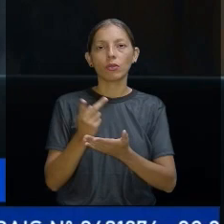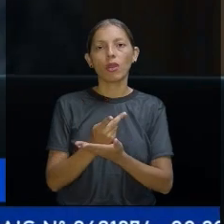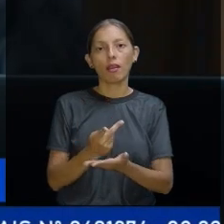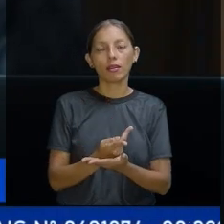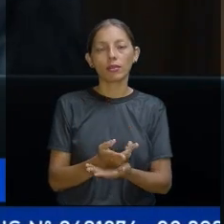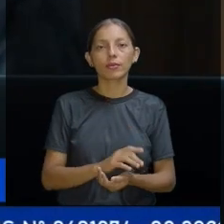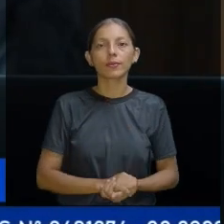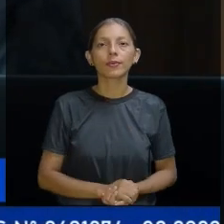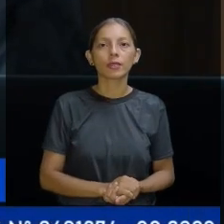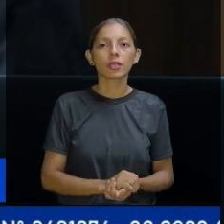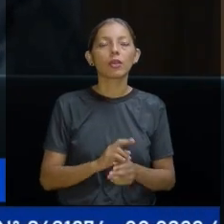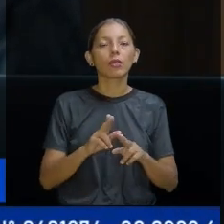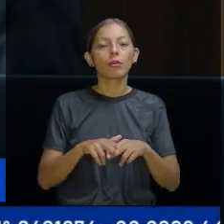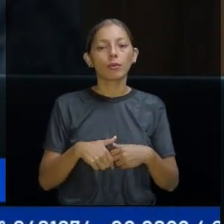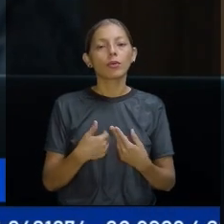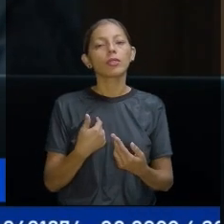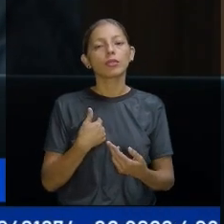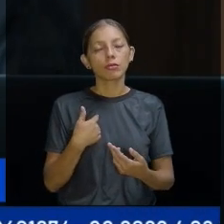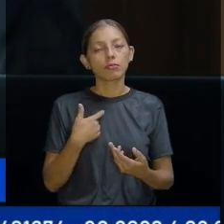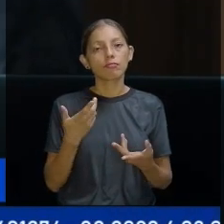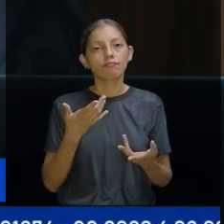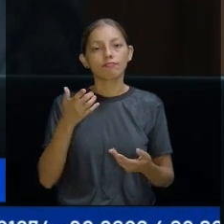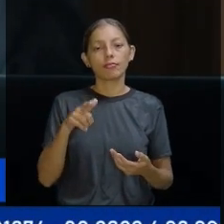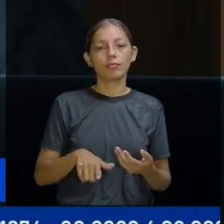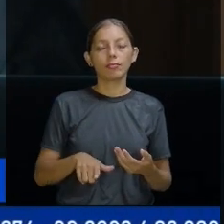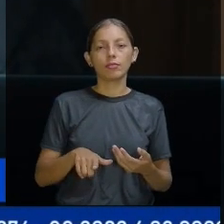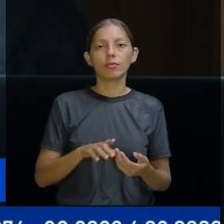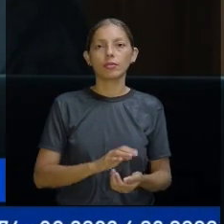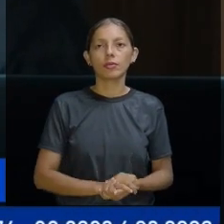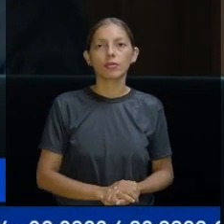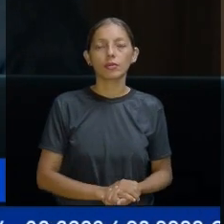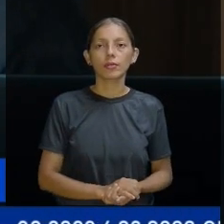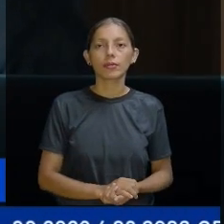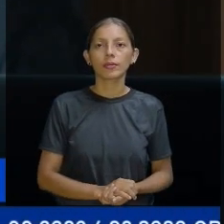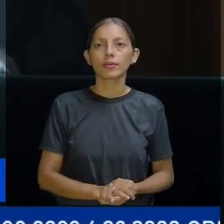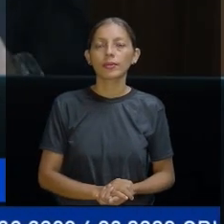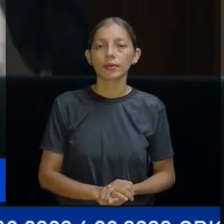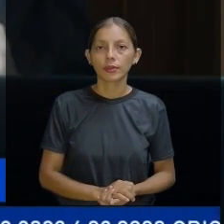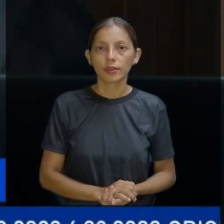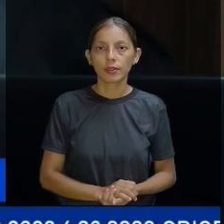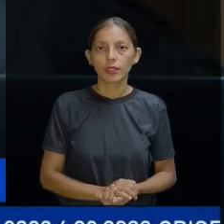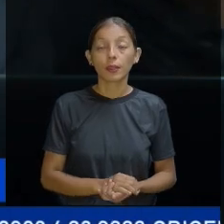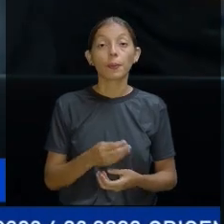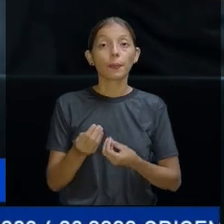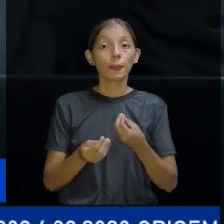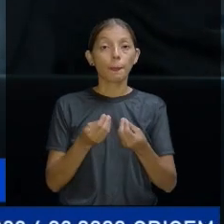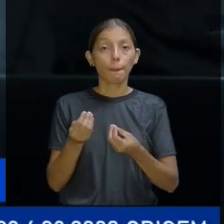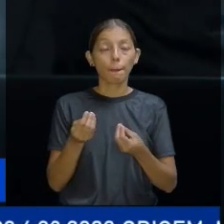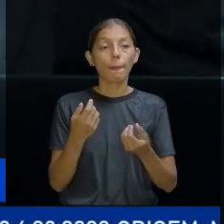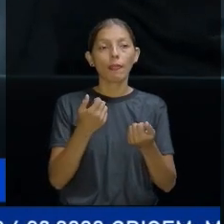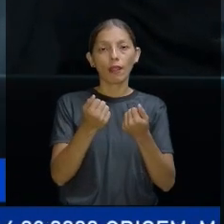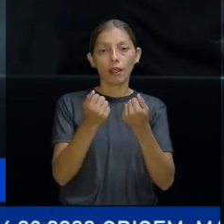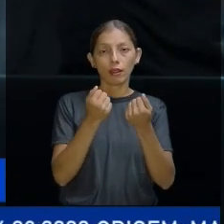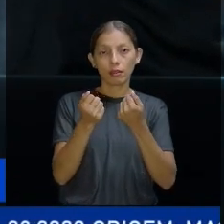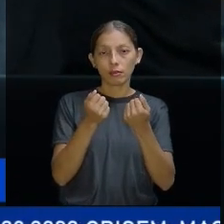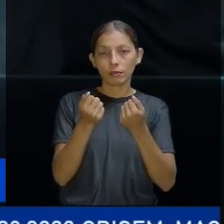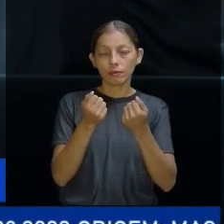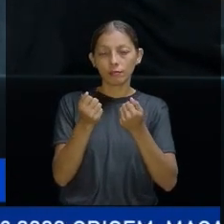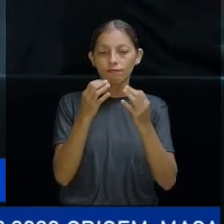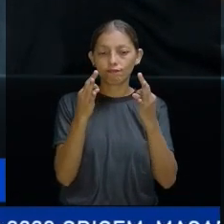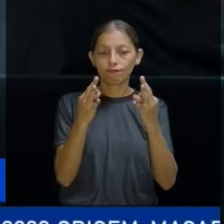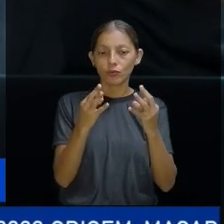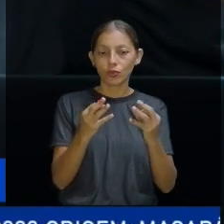por pautar esse processo. E quanto ao mérito propriamente dito, depois, sim, que a gente foi analisar todo